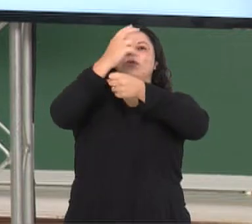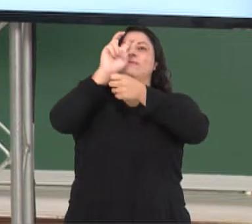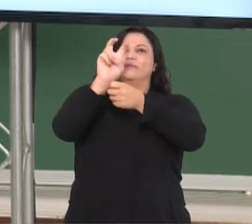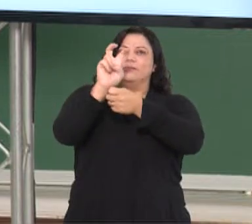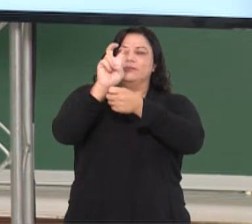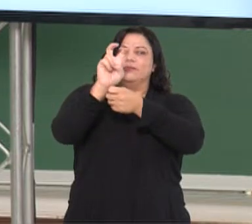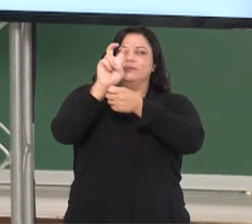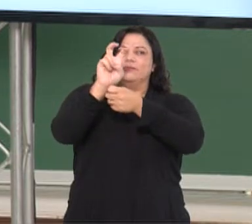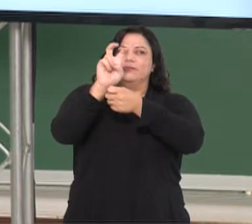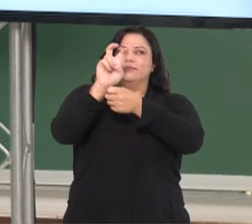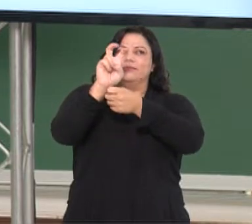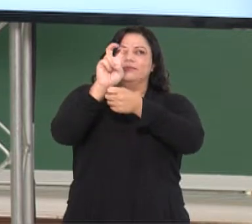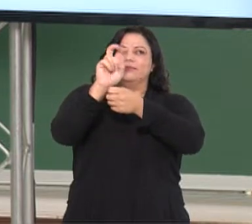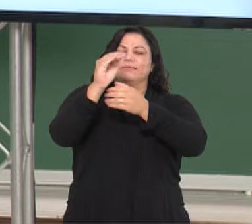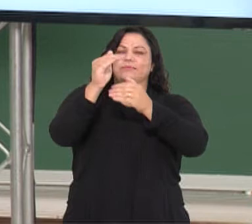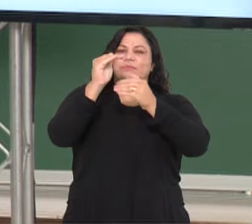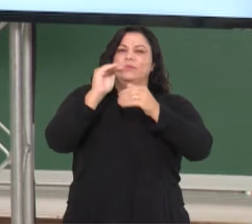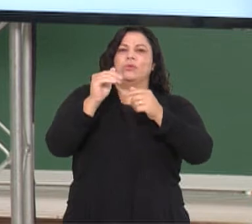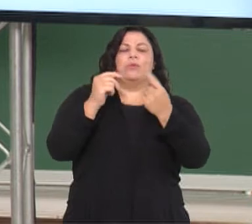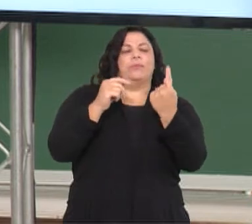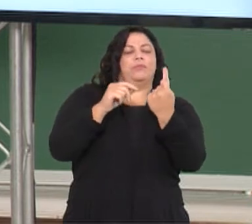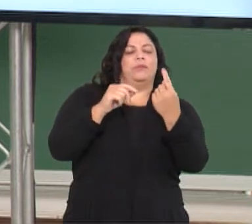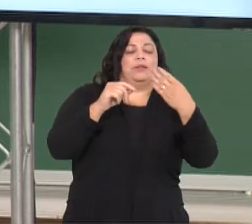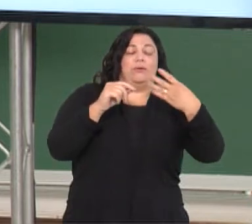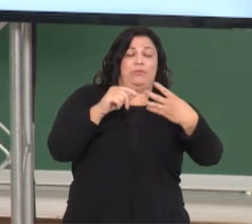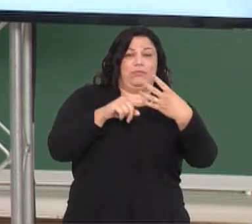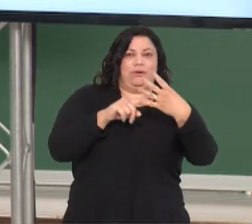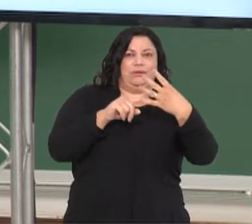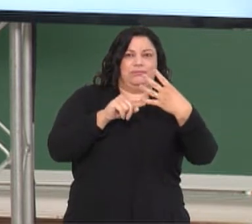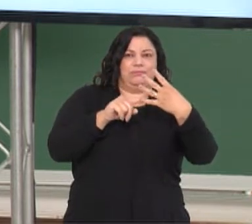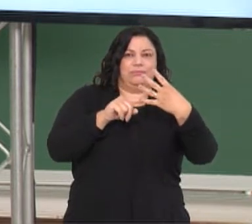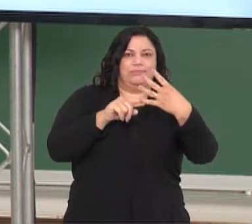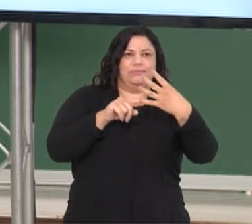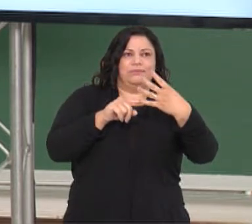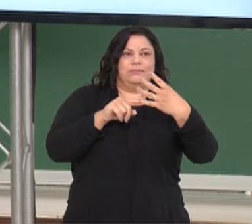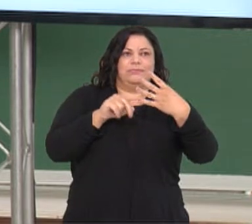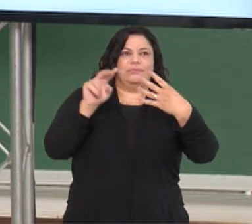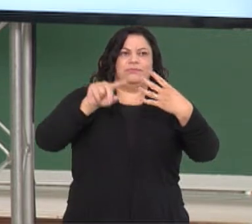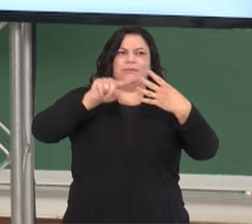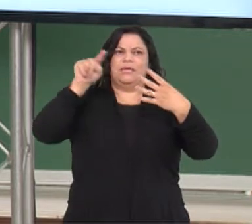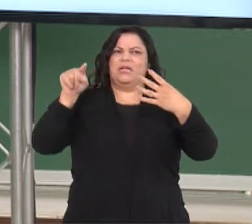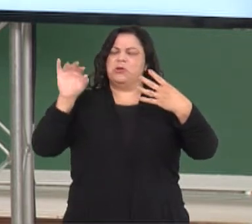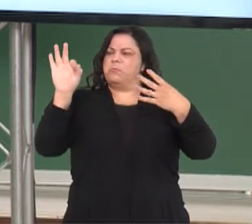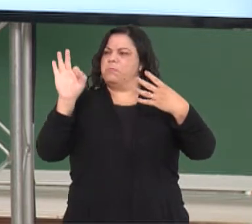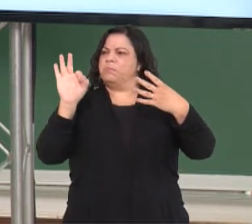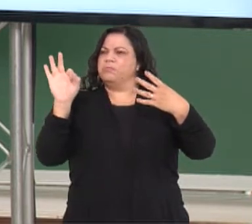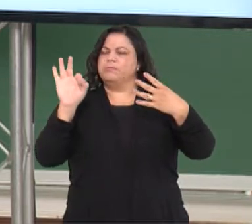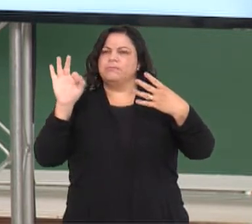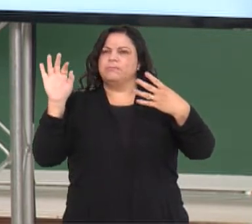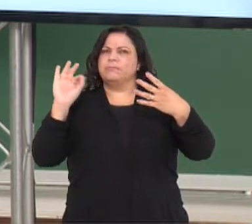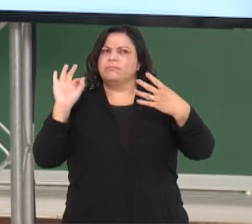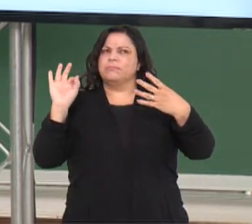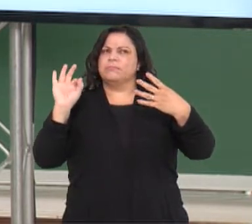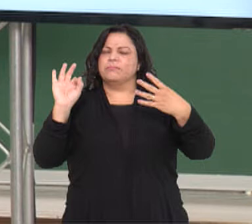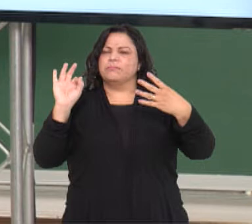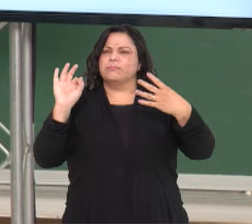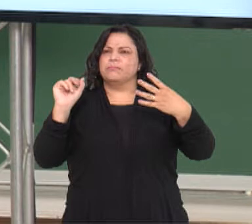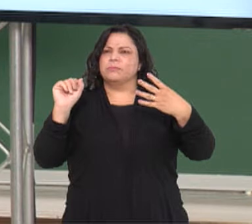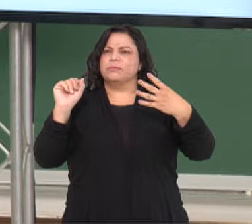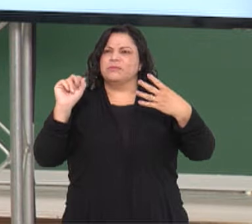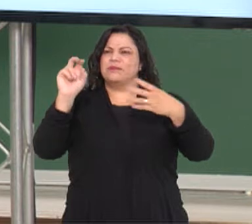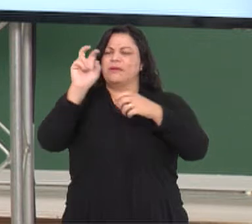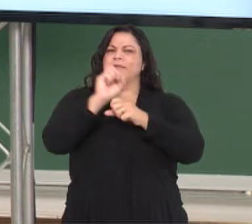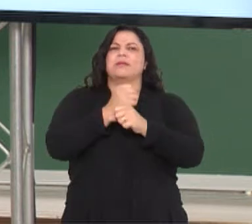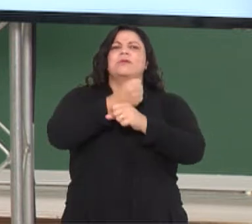no primeiro polinômio é 4, no segundo polinômio não tem nenhuma variável com o valor